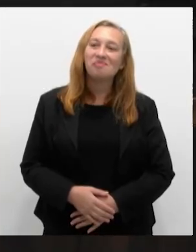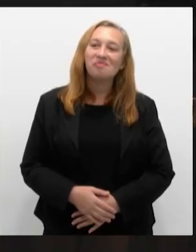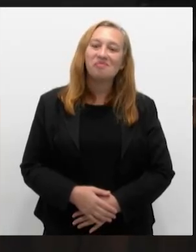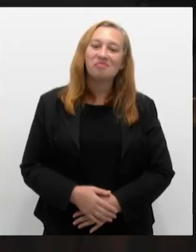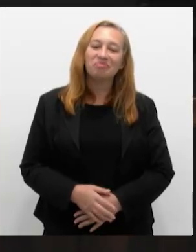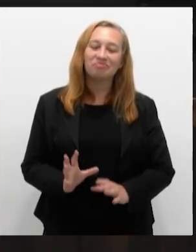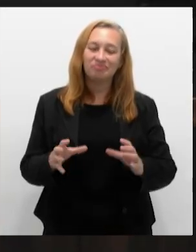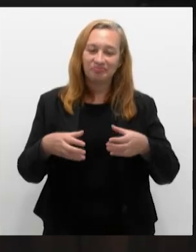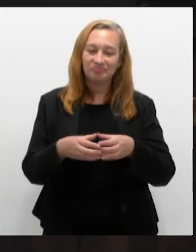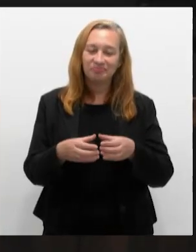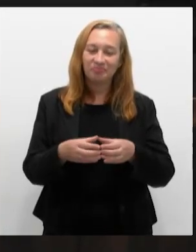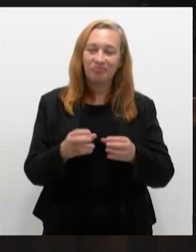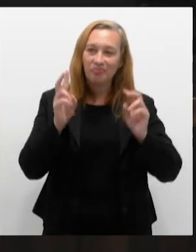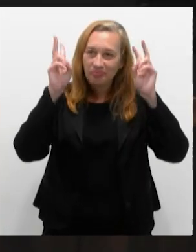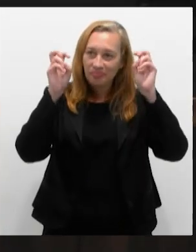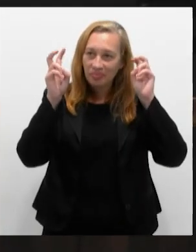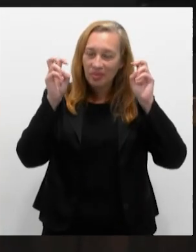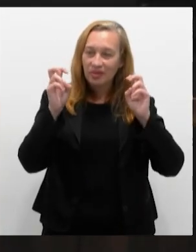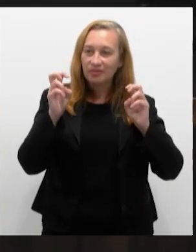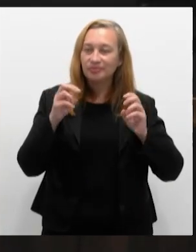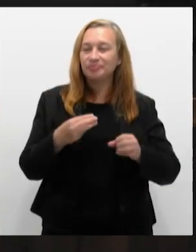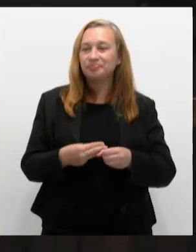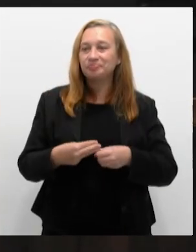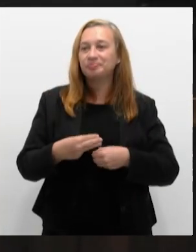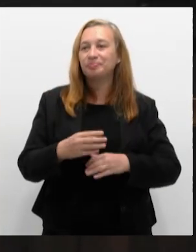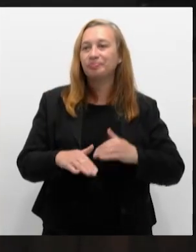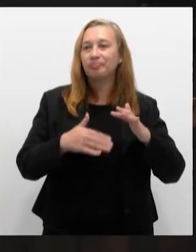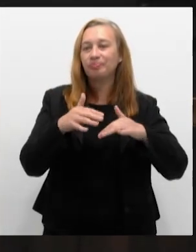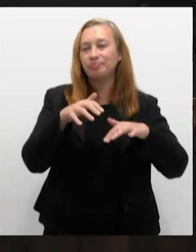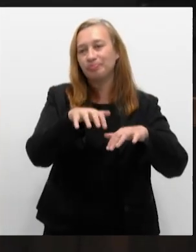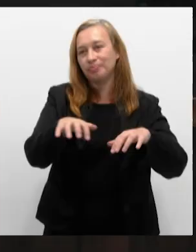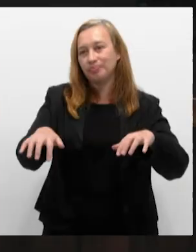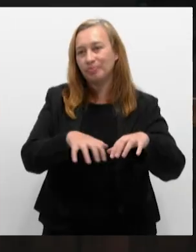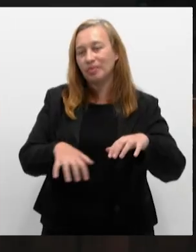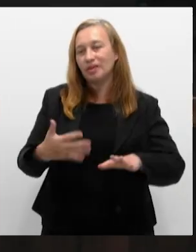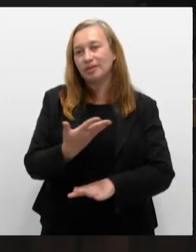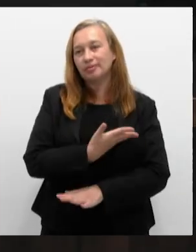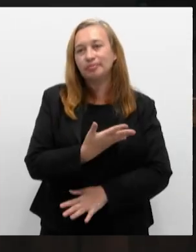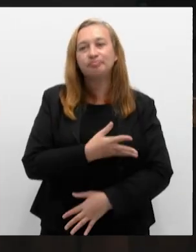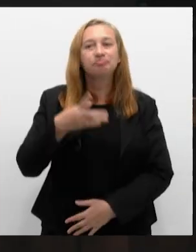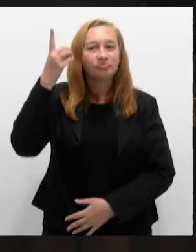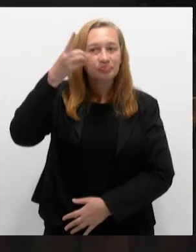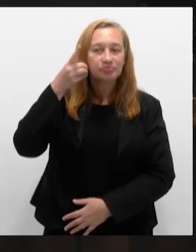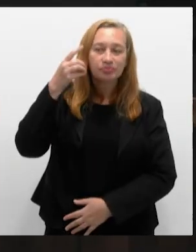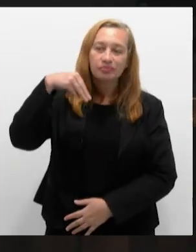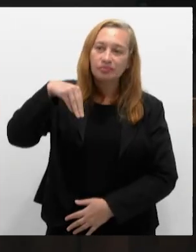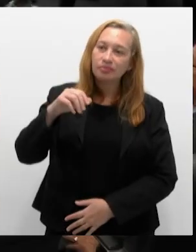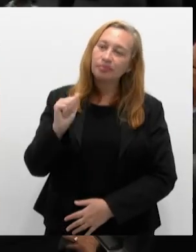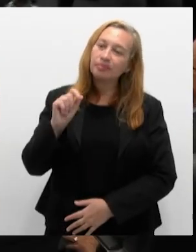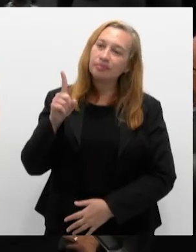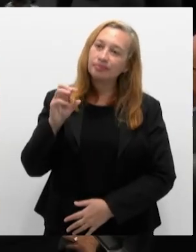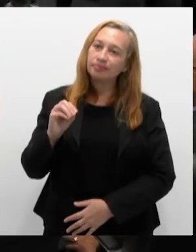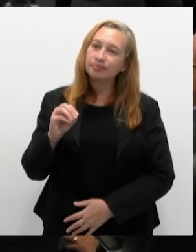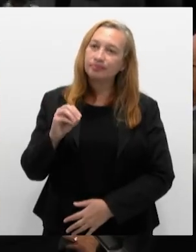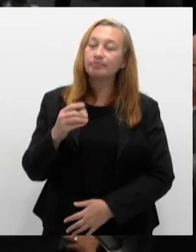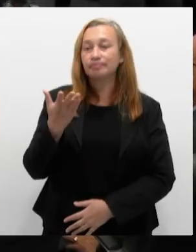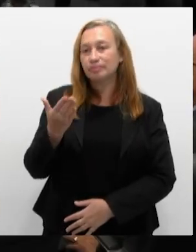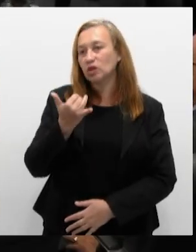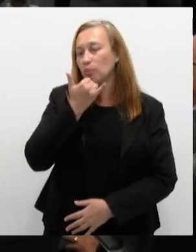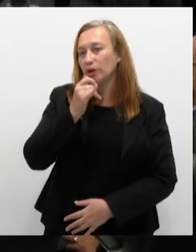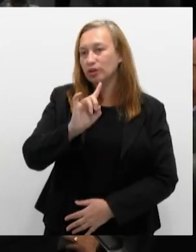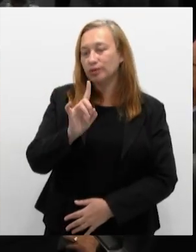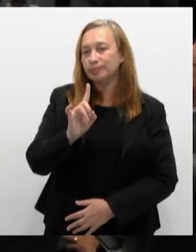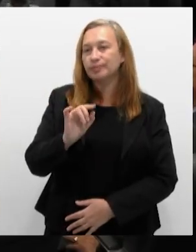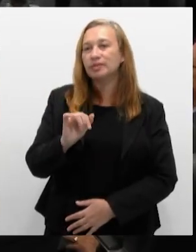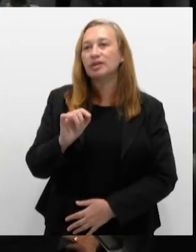Pela Comissão de Assuntos Municipais de Desenvolvimento Regional, querido amigo deputado Carlos Macedo. Você é autor, perdão. Bem